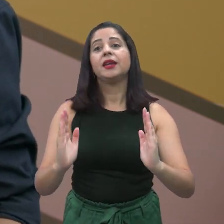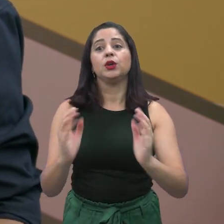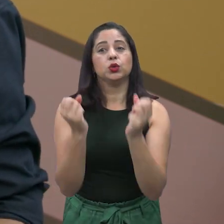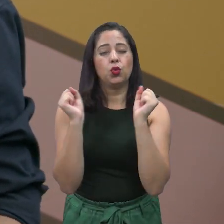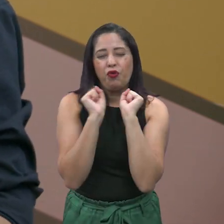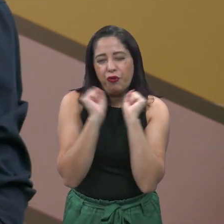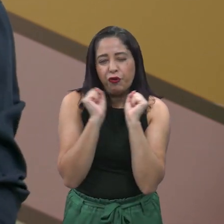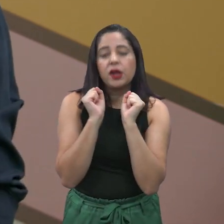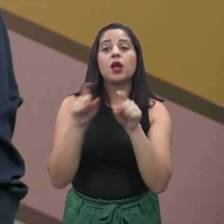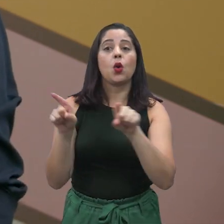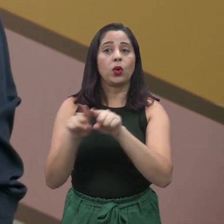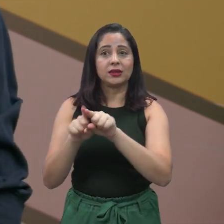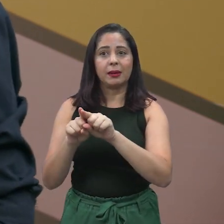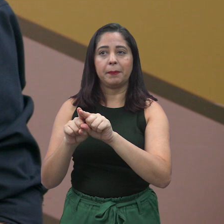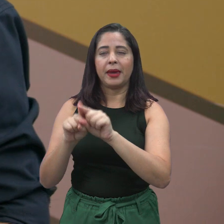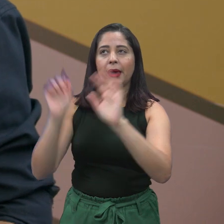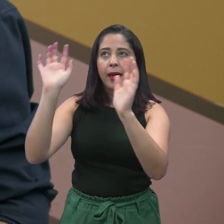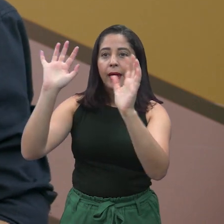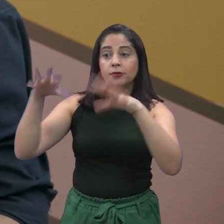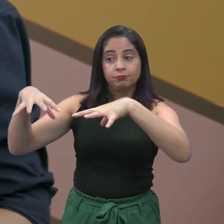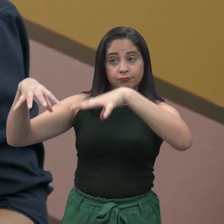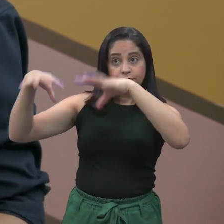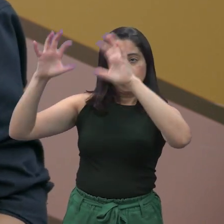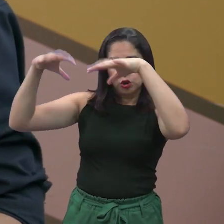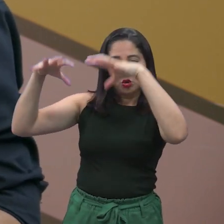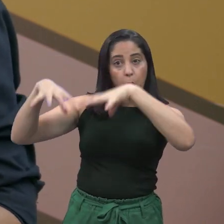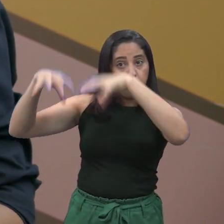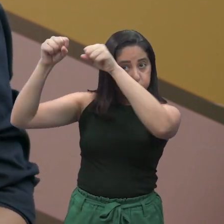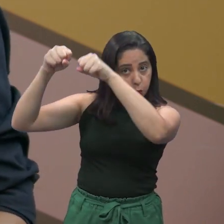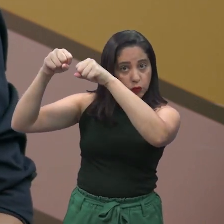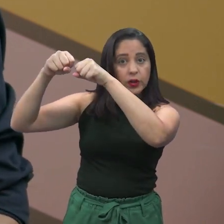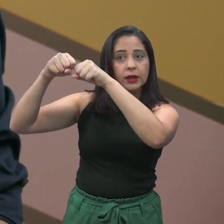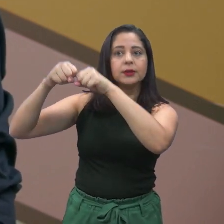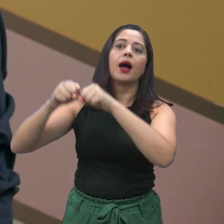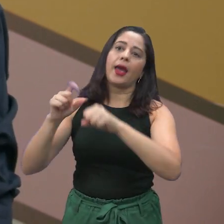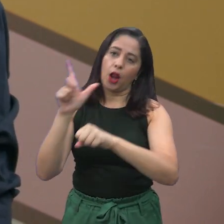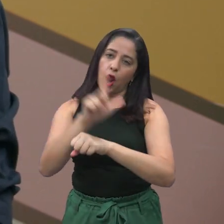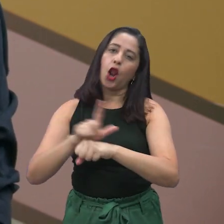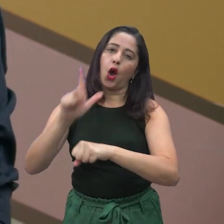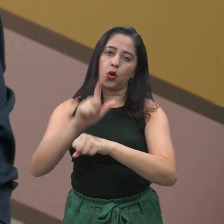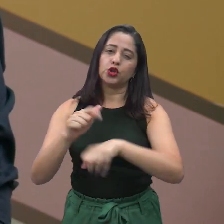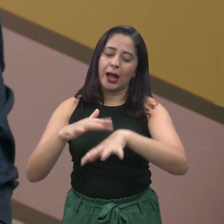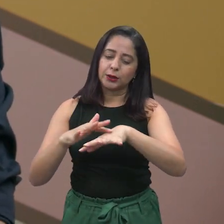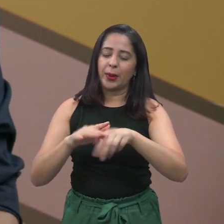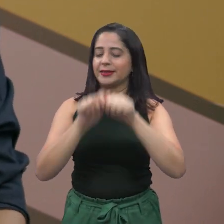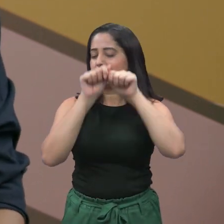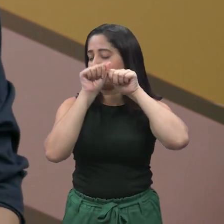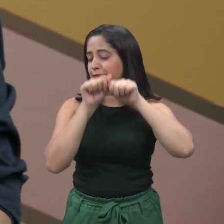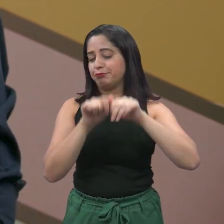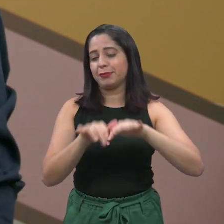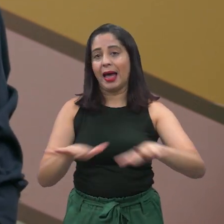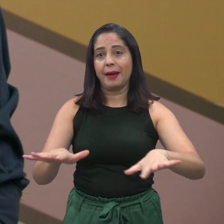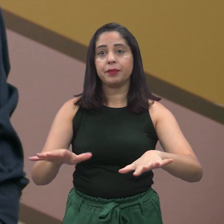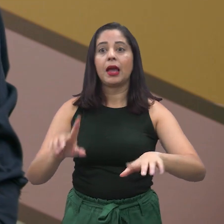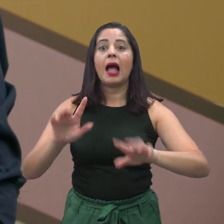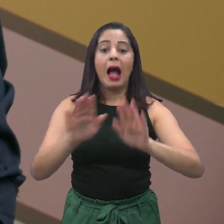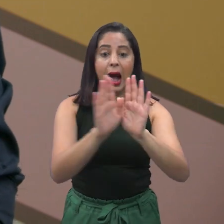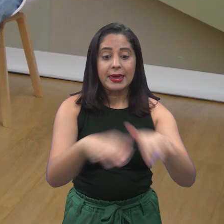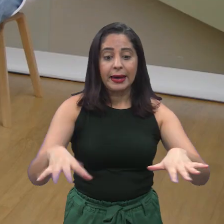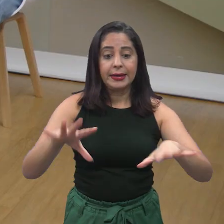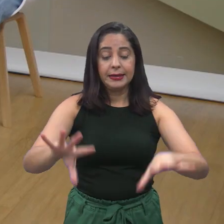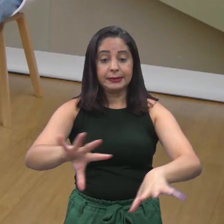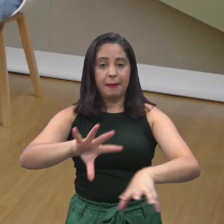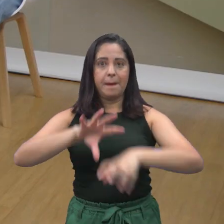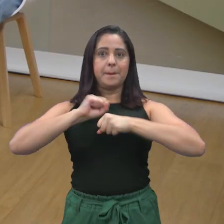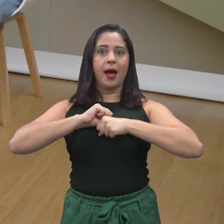inverno e até na fase da estiagem. E aí, realmente, a disseminação é muito mais intensa e muitas dessas crianças levam para casa essas doenças,